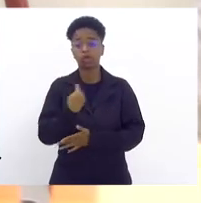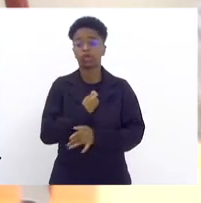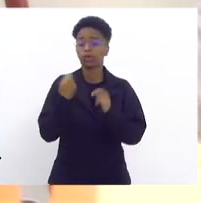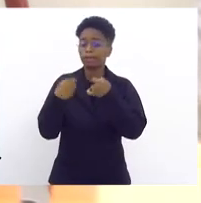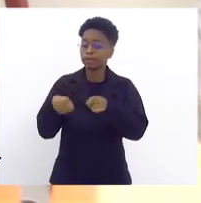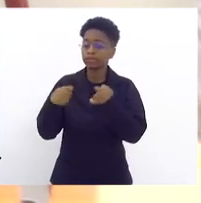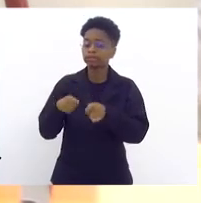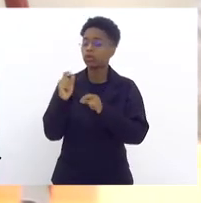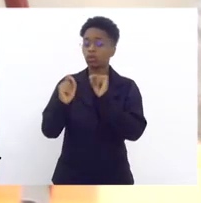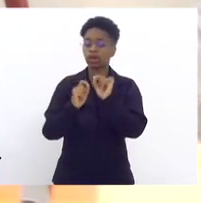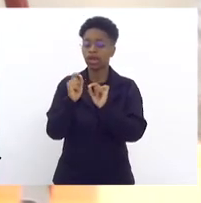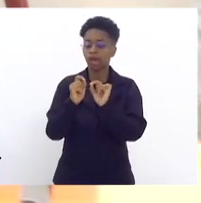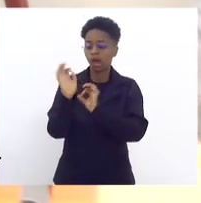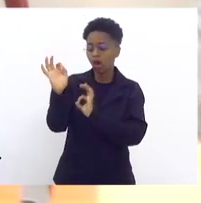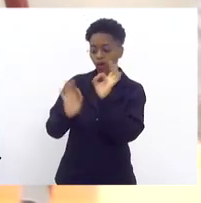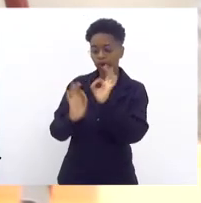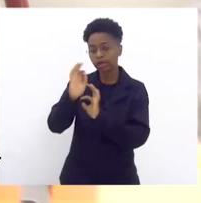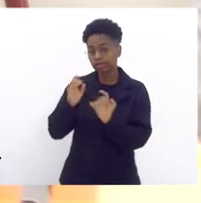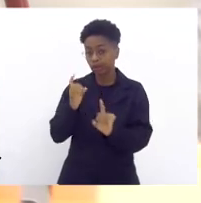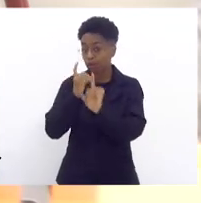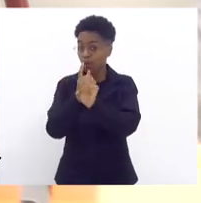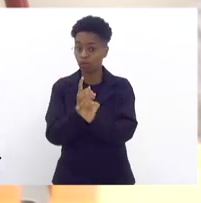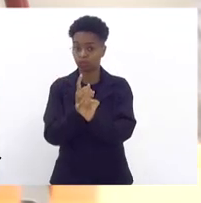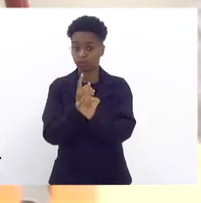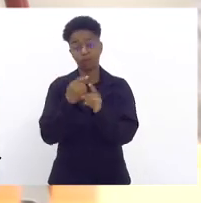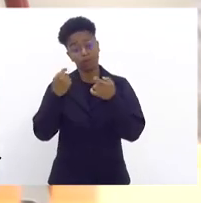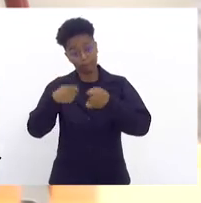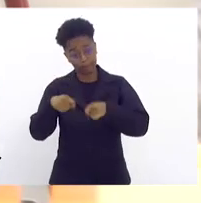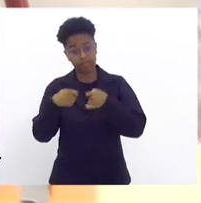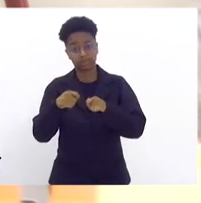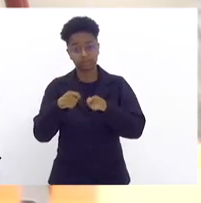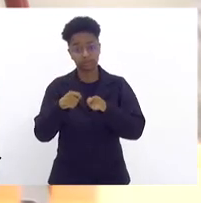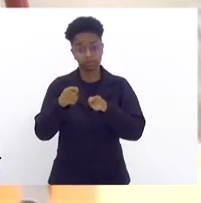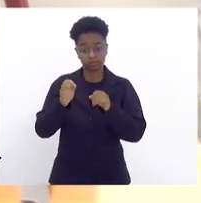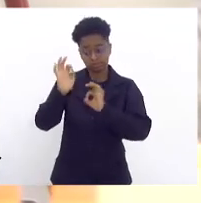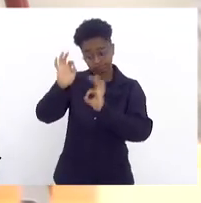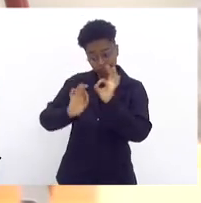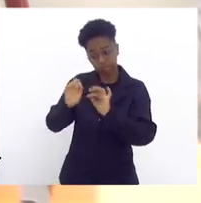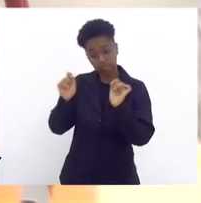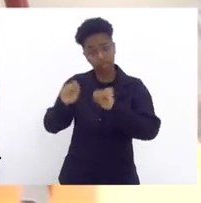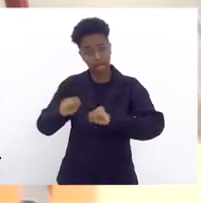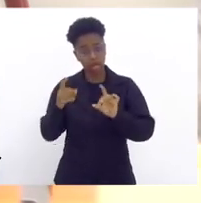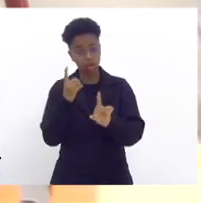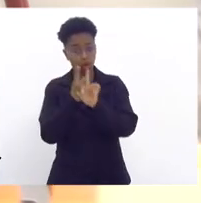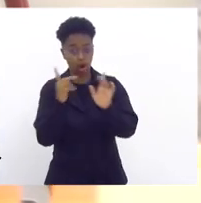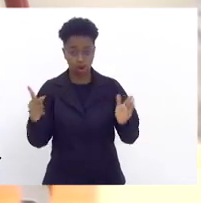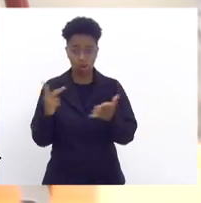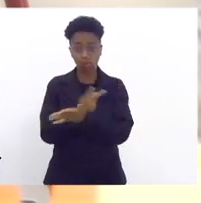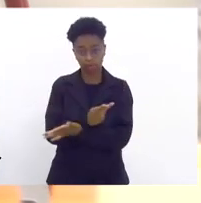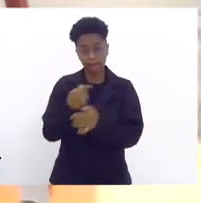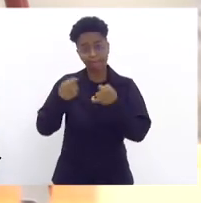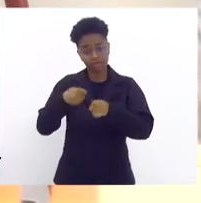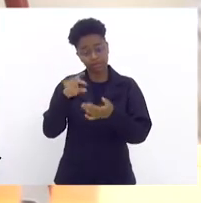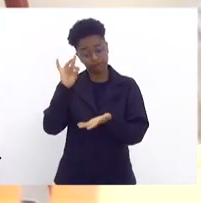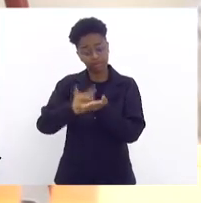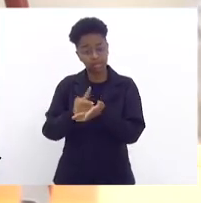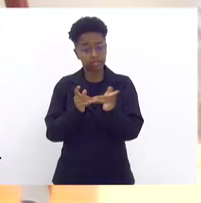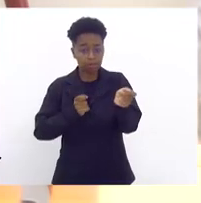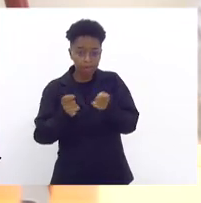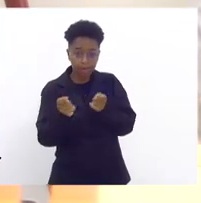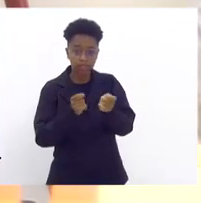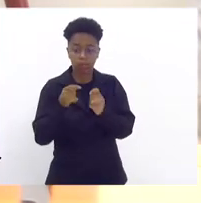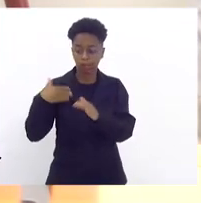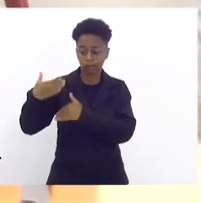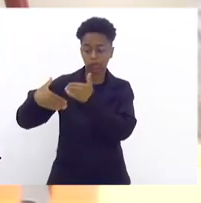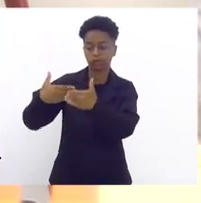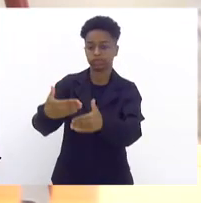providenciar o que este encontro nós temos que fazer com que este encontra aconteça nós temos que ser de fato mediadores deste